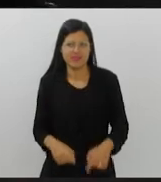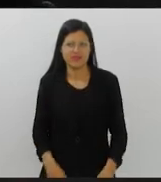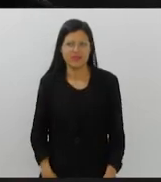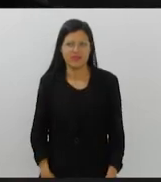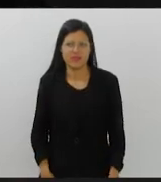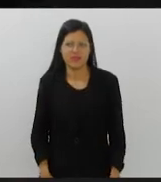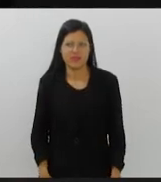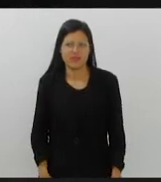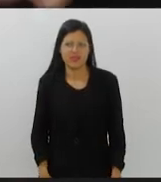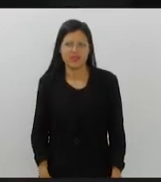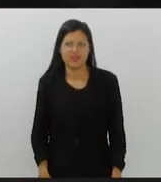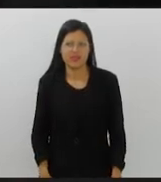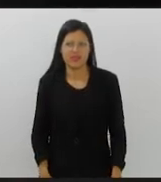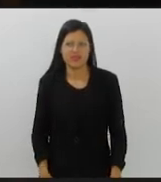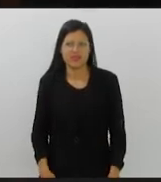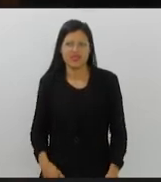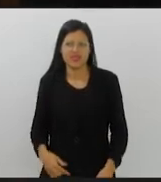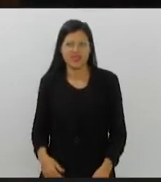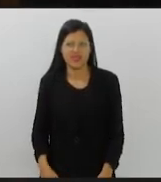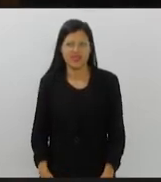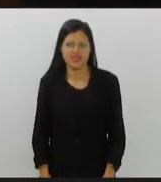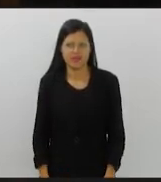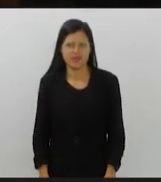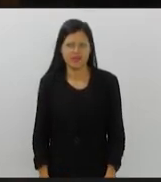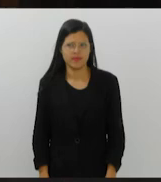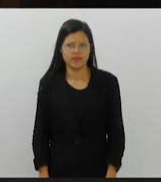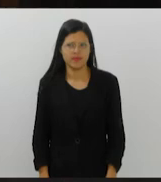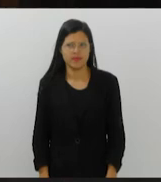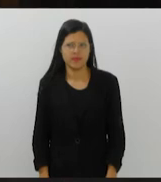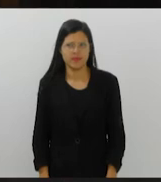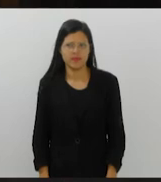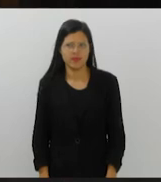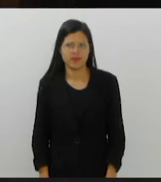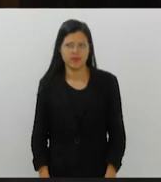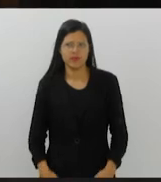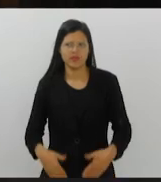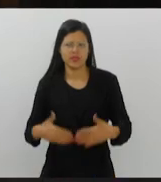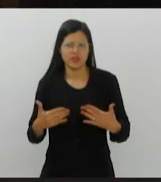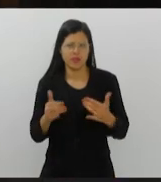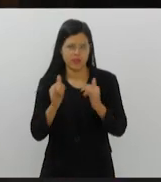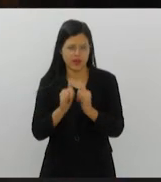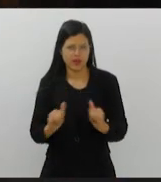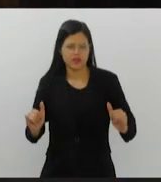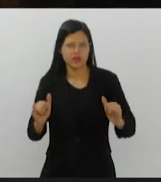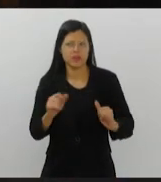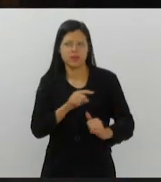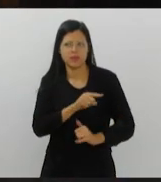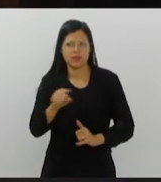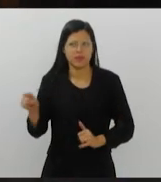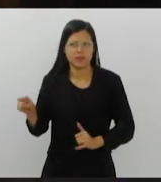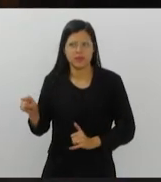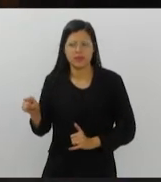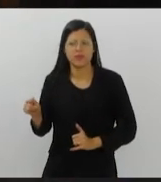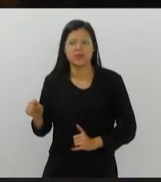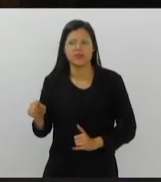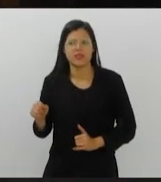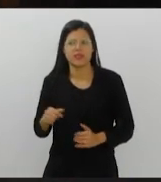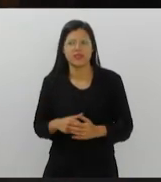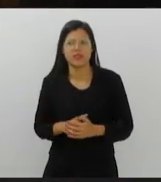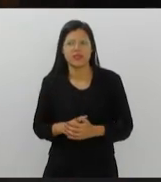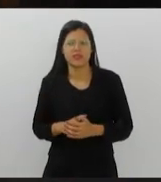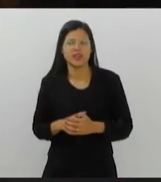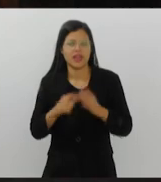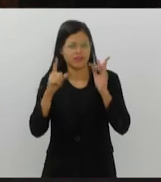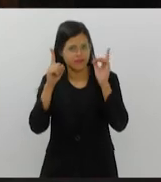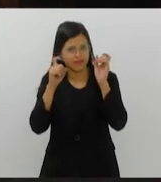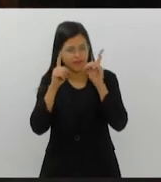Eu estou melhorando, mas eu estive... Brincando com a senhora. Então, eu vou dizer uma coisa para os senhores. É muito feliz uma